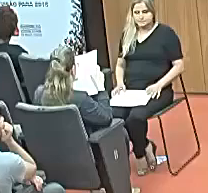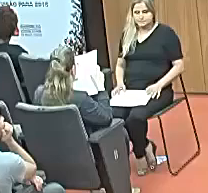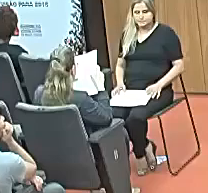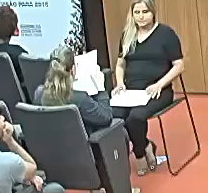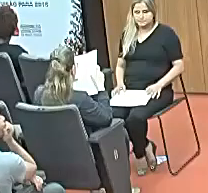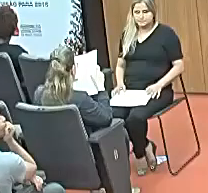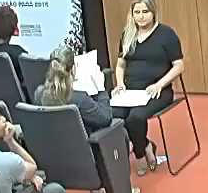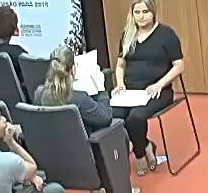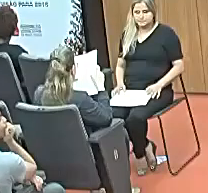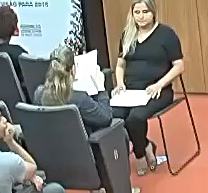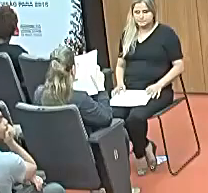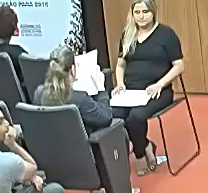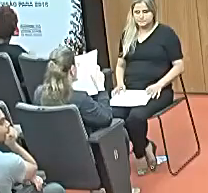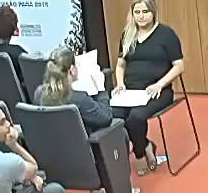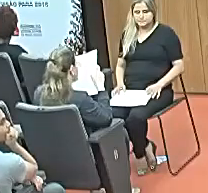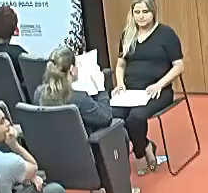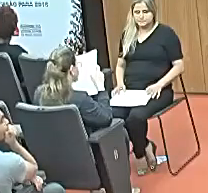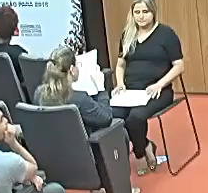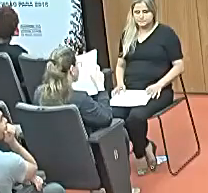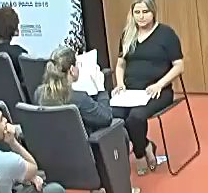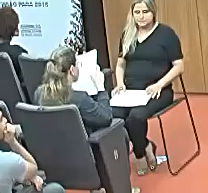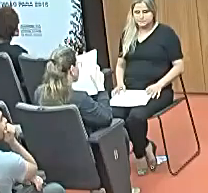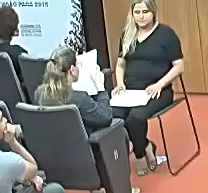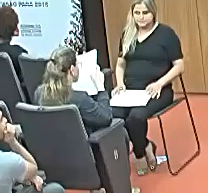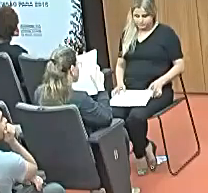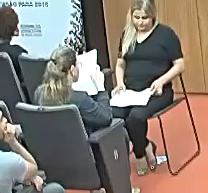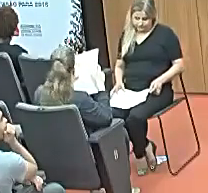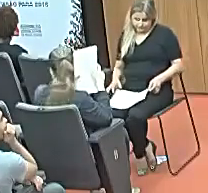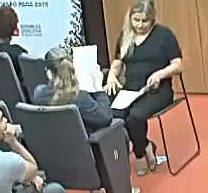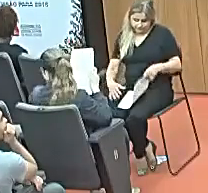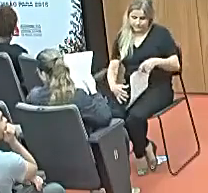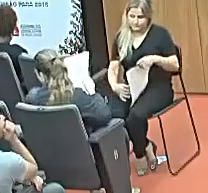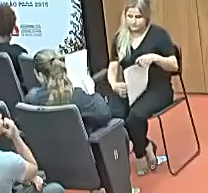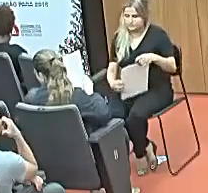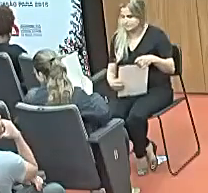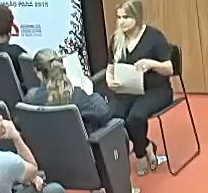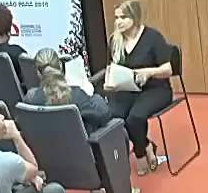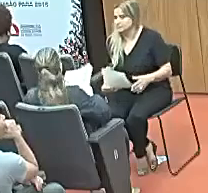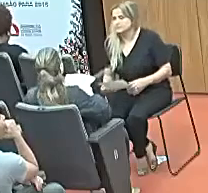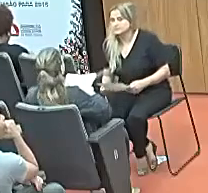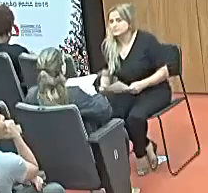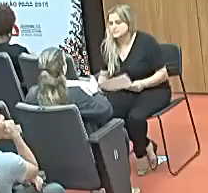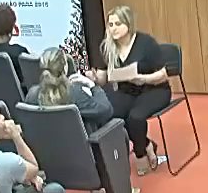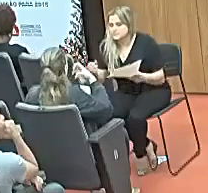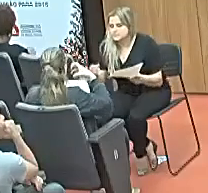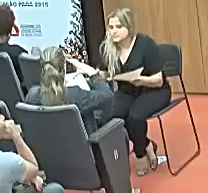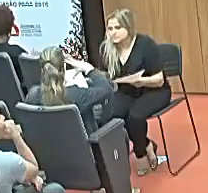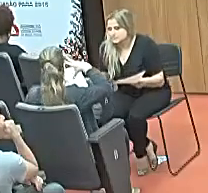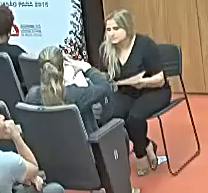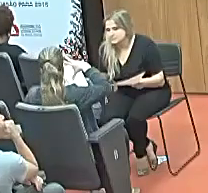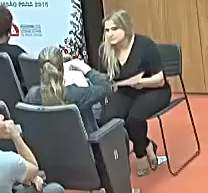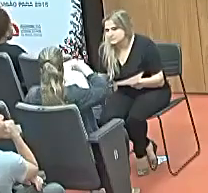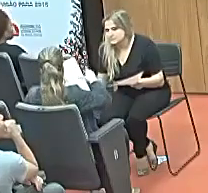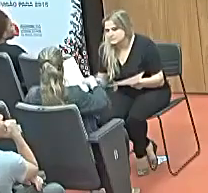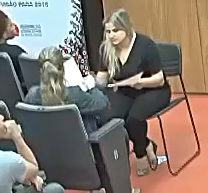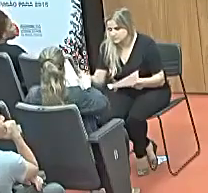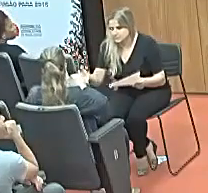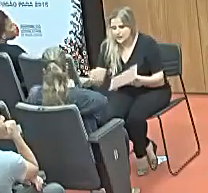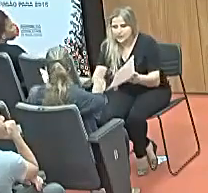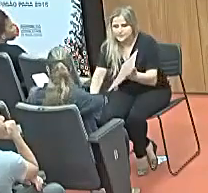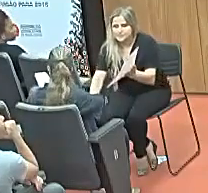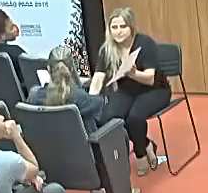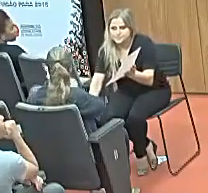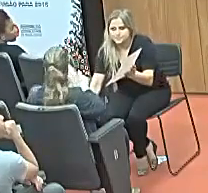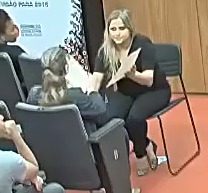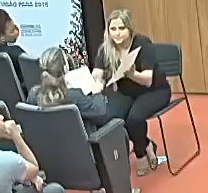propostas agradecer àqueles que participaram durante todo o processo desde a semana passada até hoje é